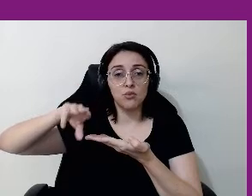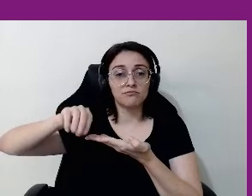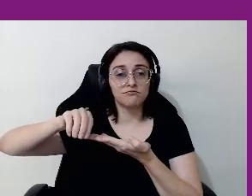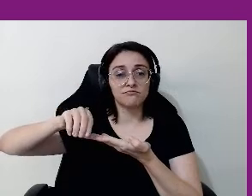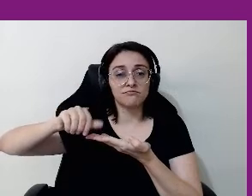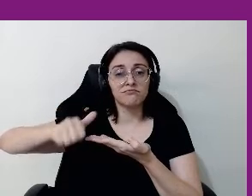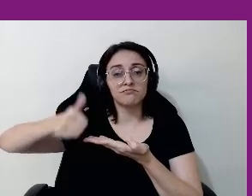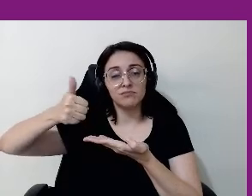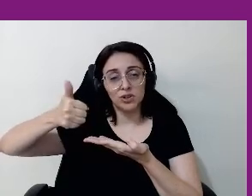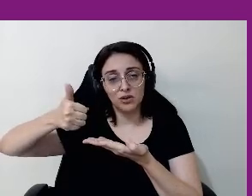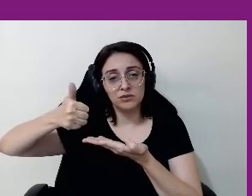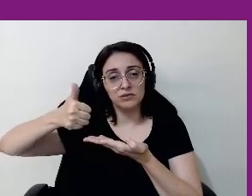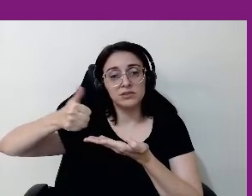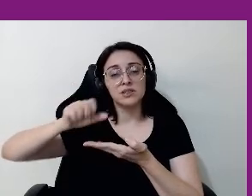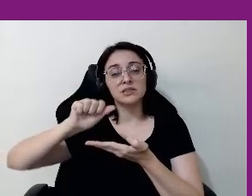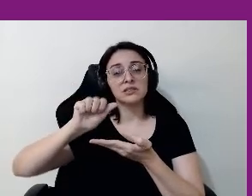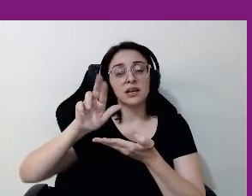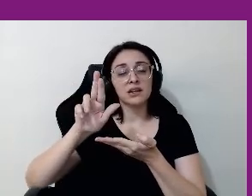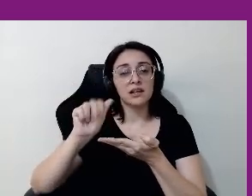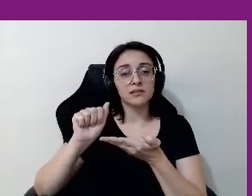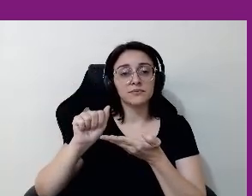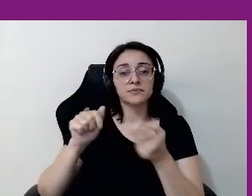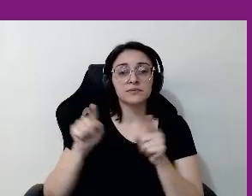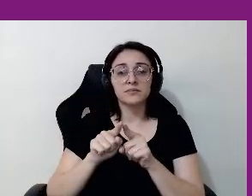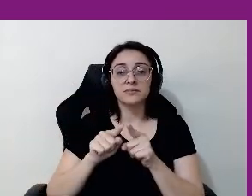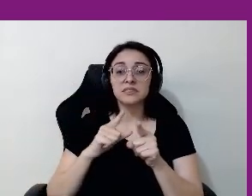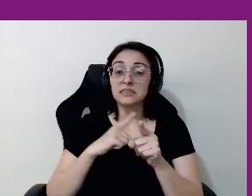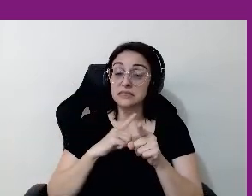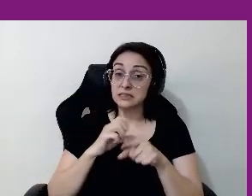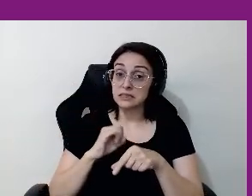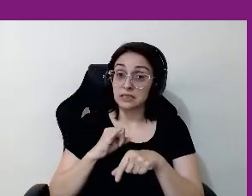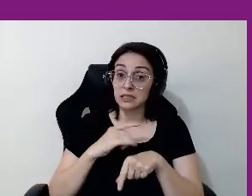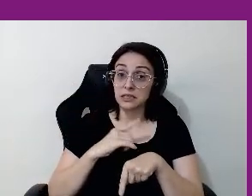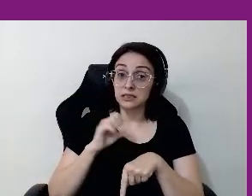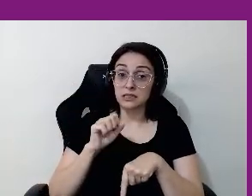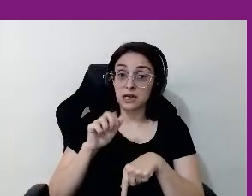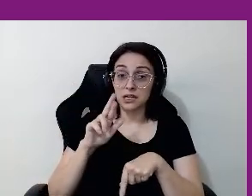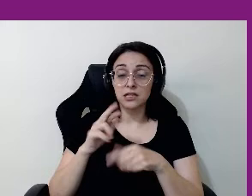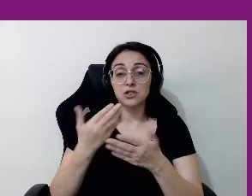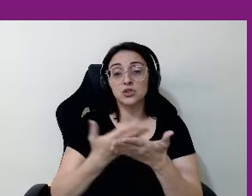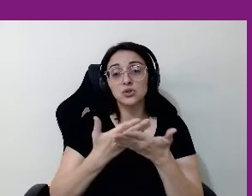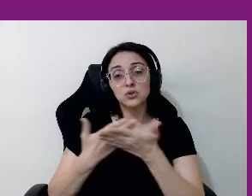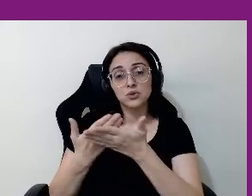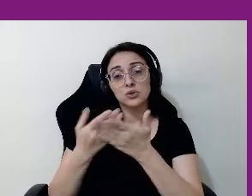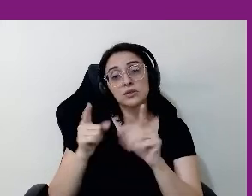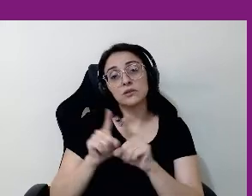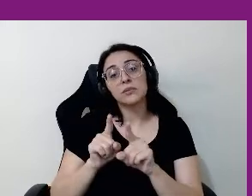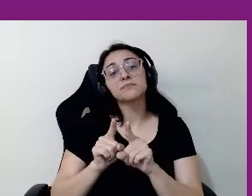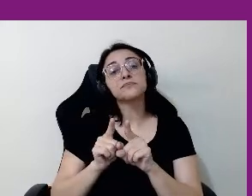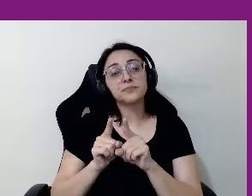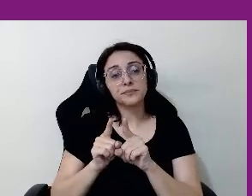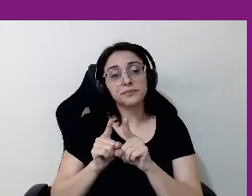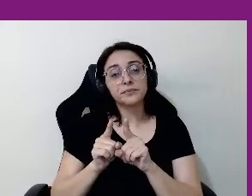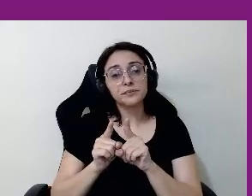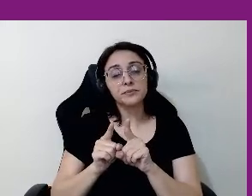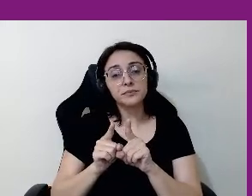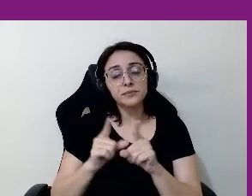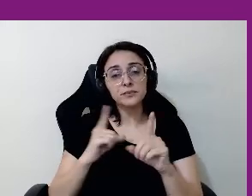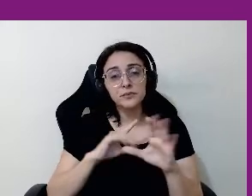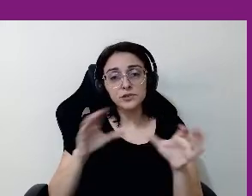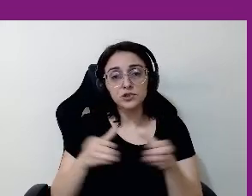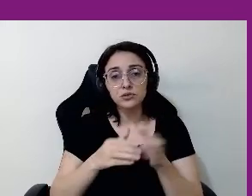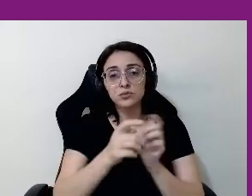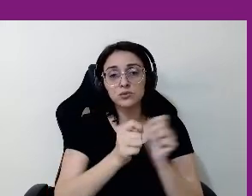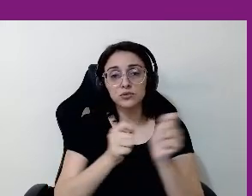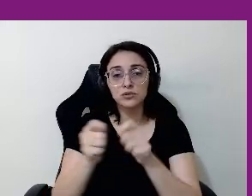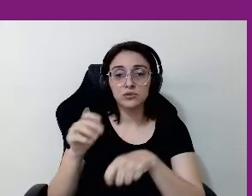veno-venosa em pacientes em SARA, e aqui eles fizeram estudos que eles tinham um grupo